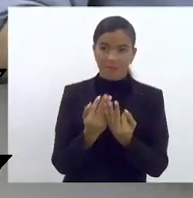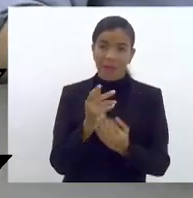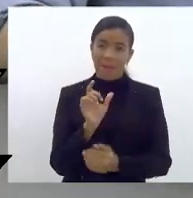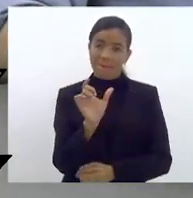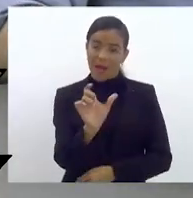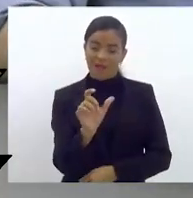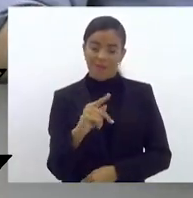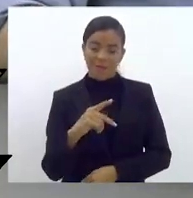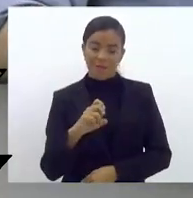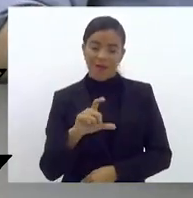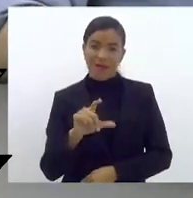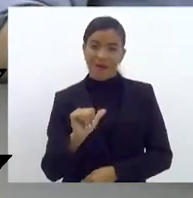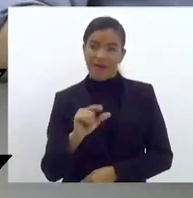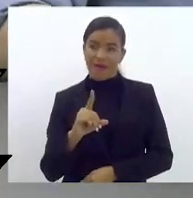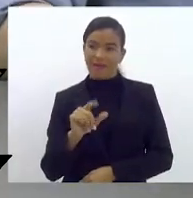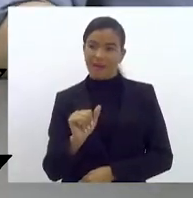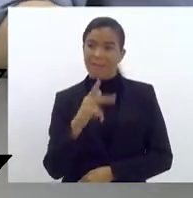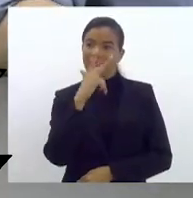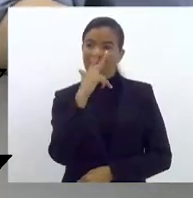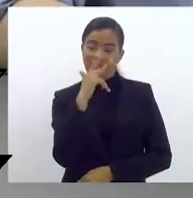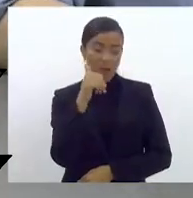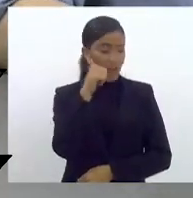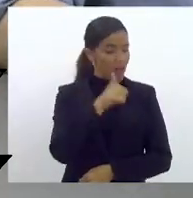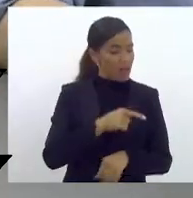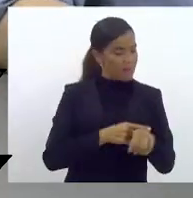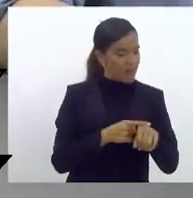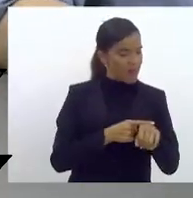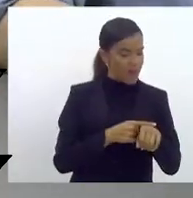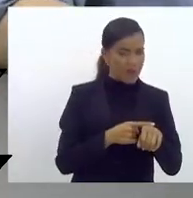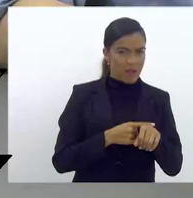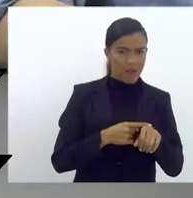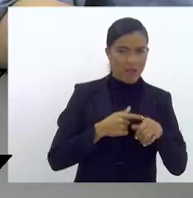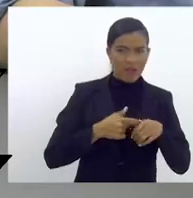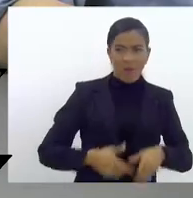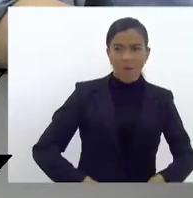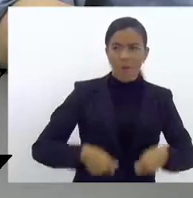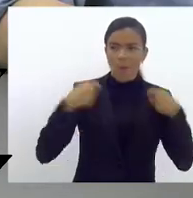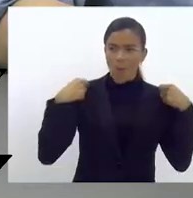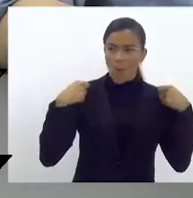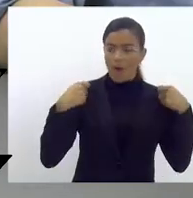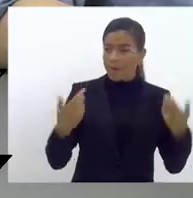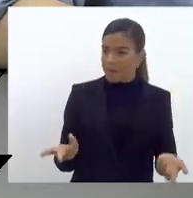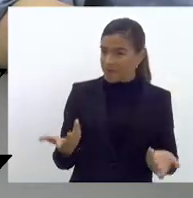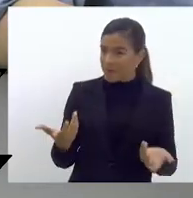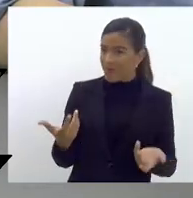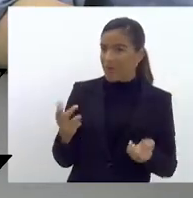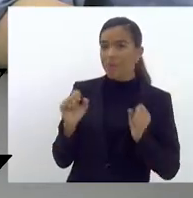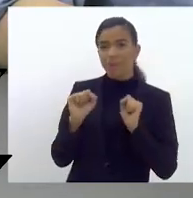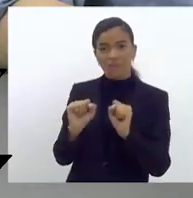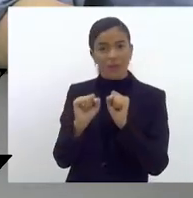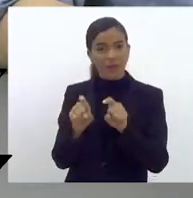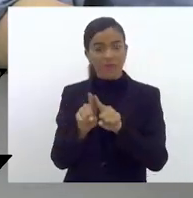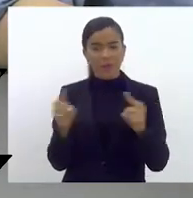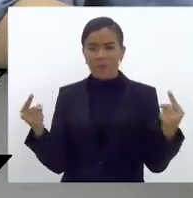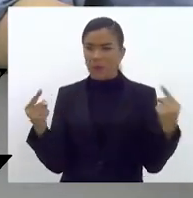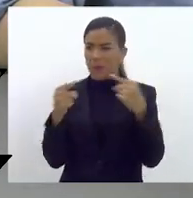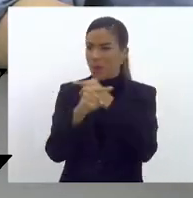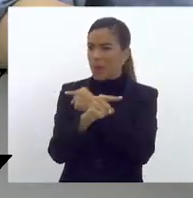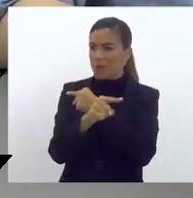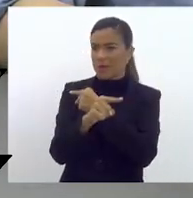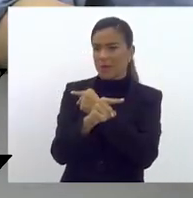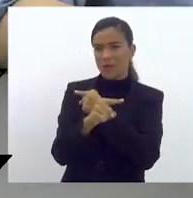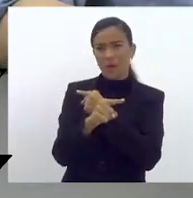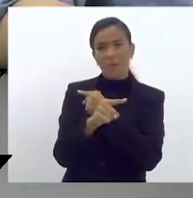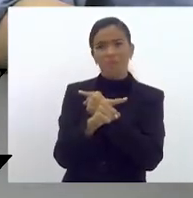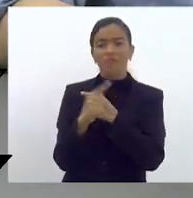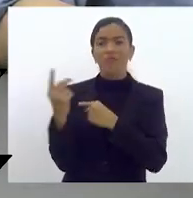de pelada pode dar impressão que tem uma mulher pelada ou seja uma mulher nua despida que pode ir até contra alguns